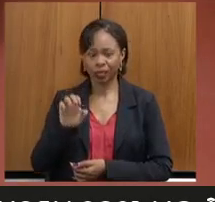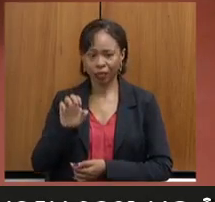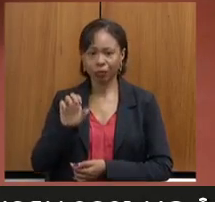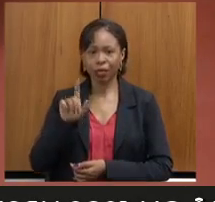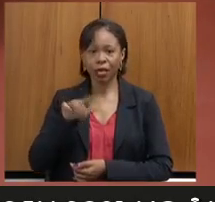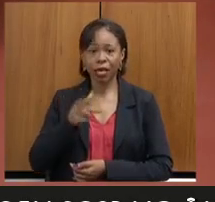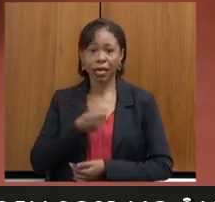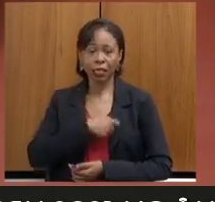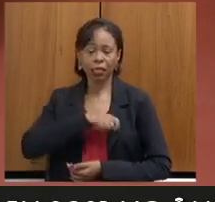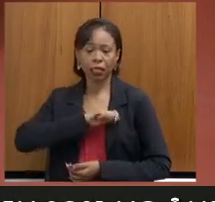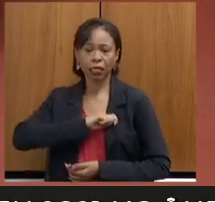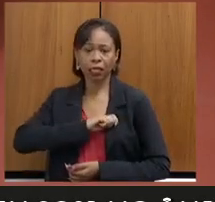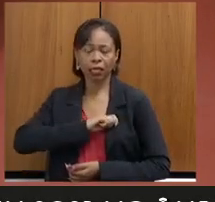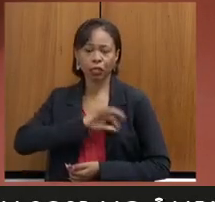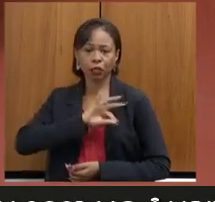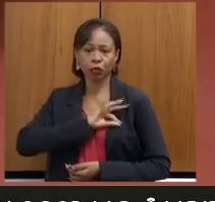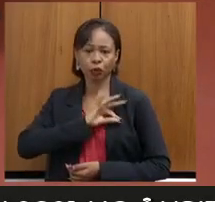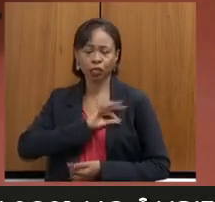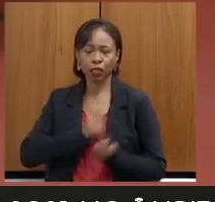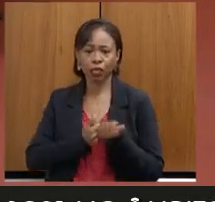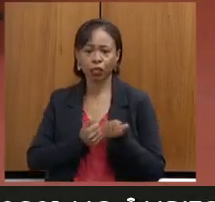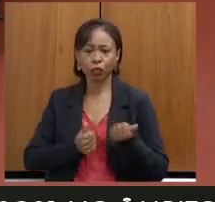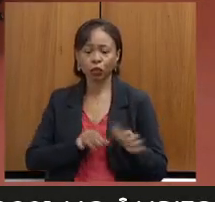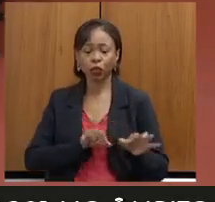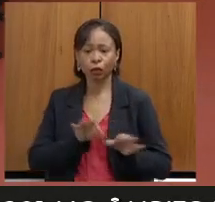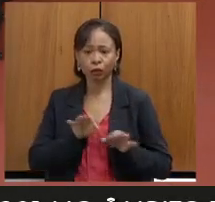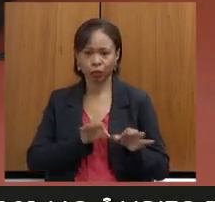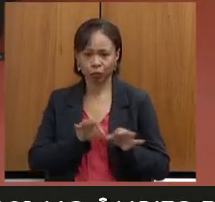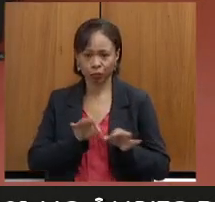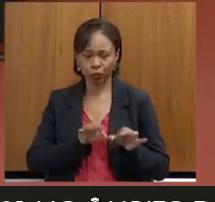Delegado de Polícia assessor de planejamento institucional